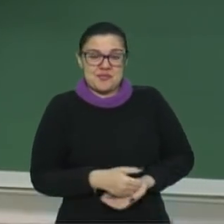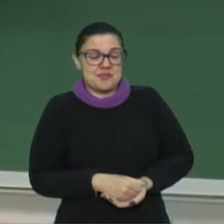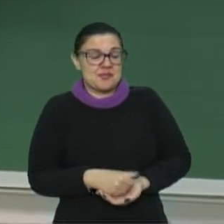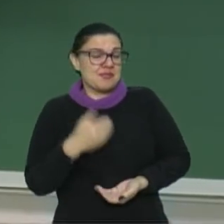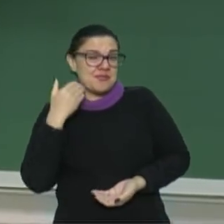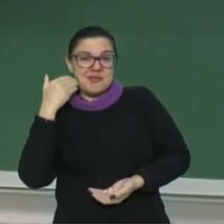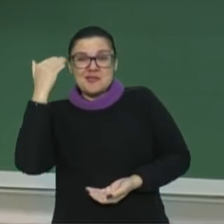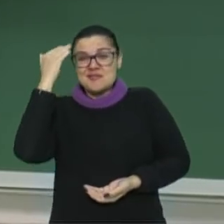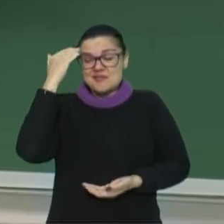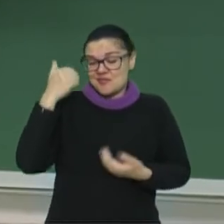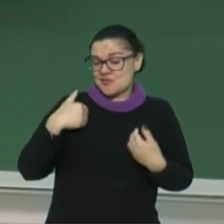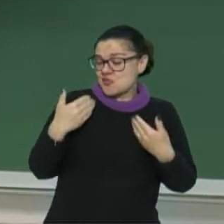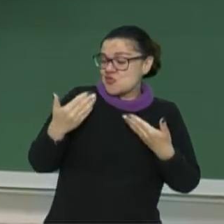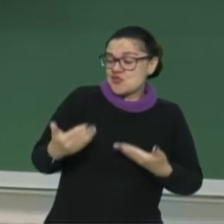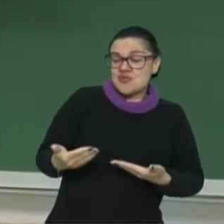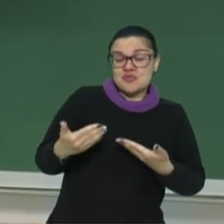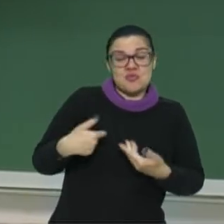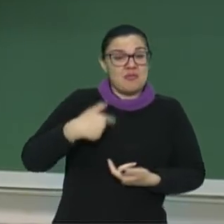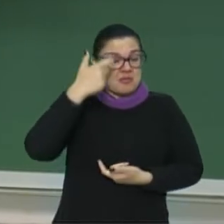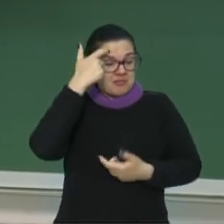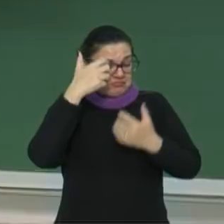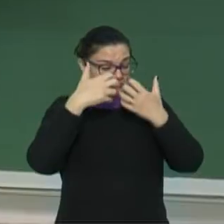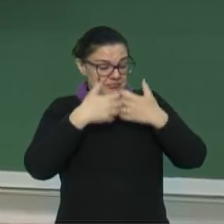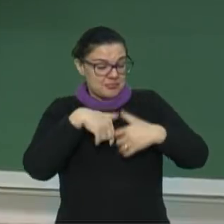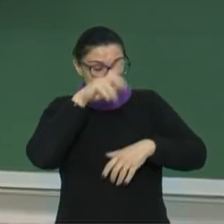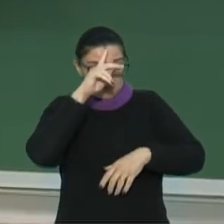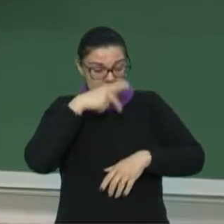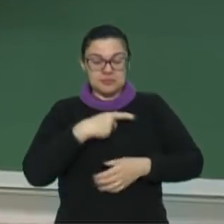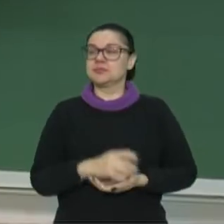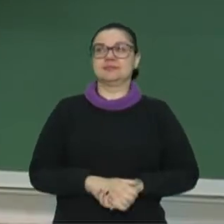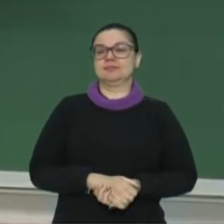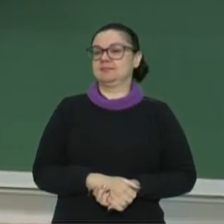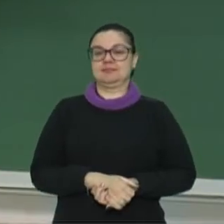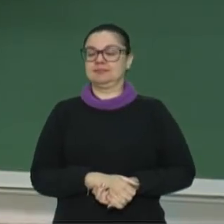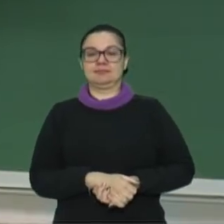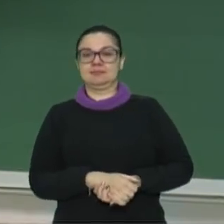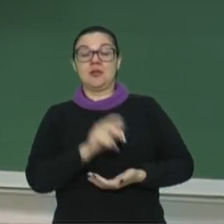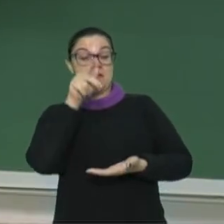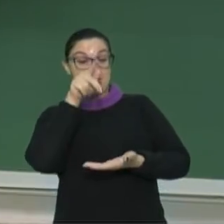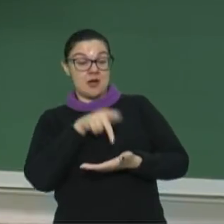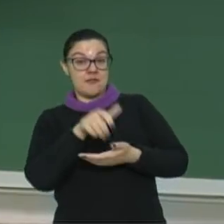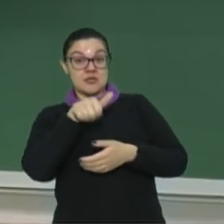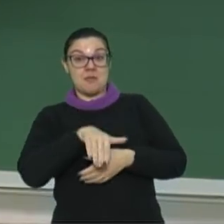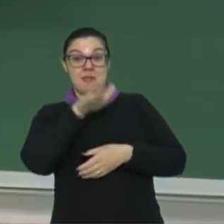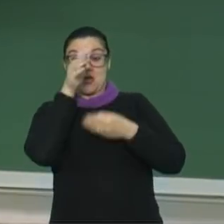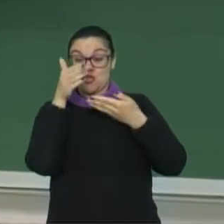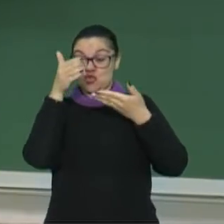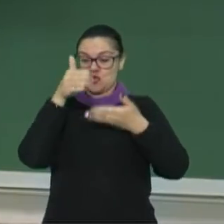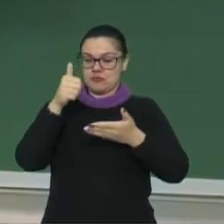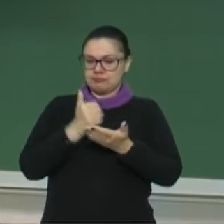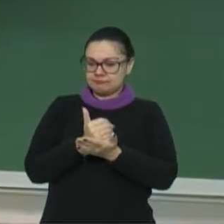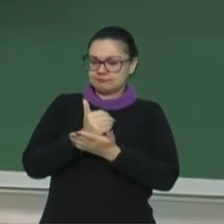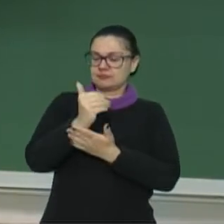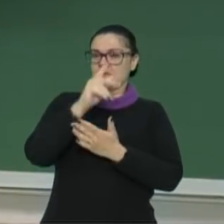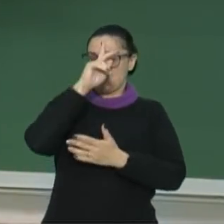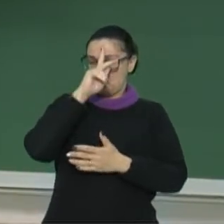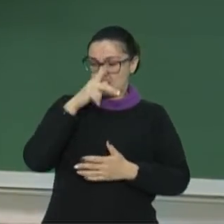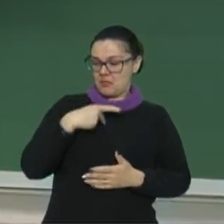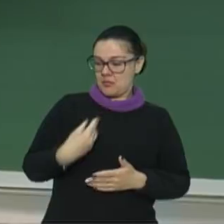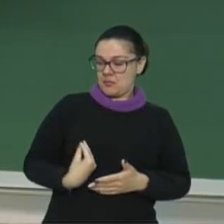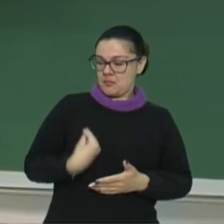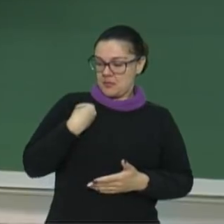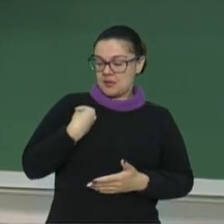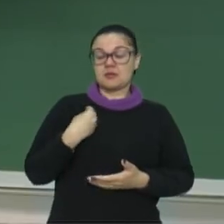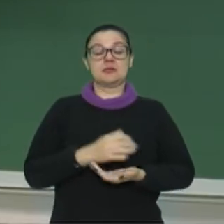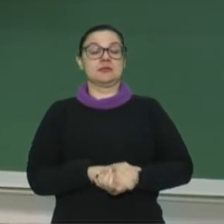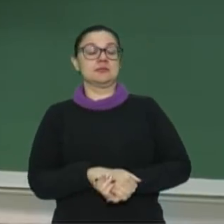adolescente, né? Para pensar sobre mim mesmo. Na verdade, não. Quanto mais cedo, né? Desde cedo nós podemos pensar o